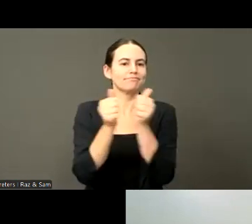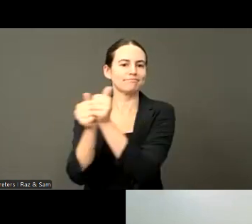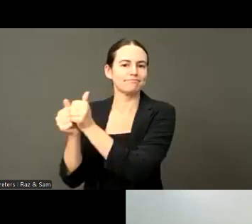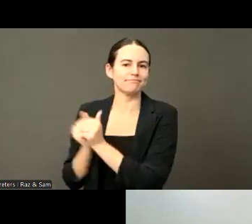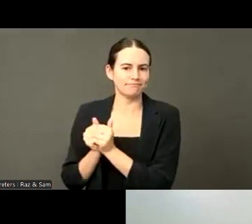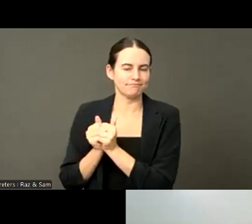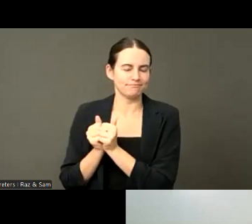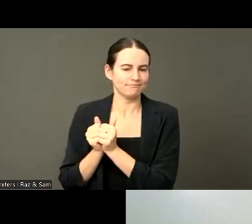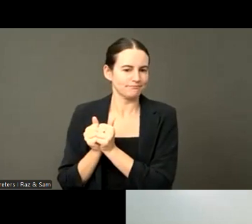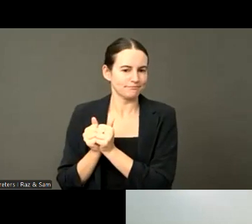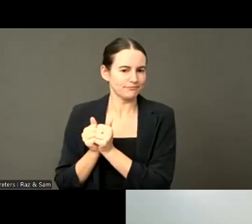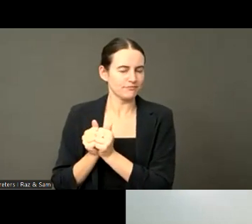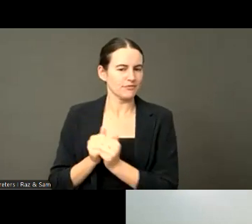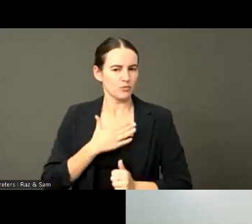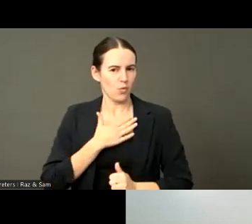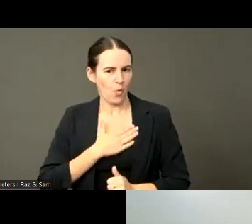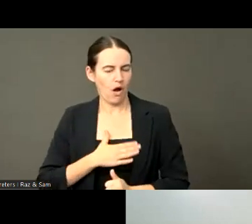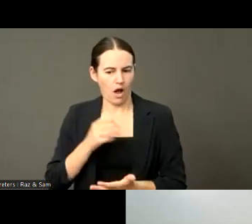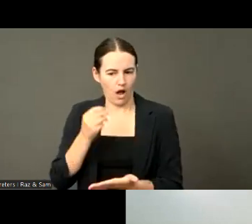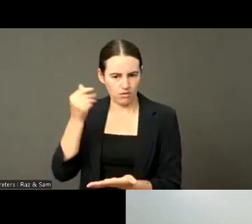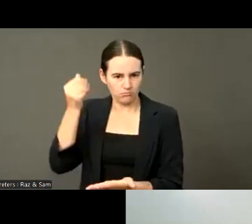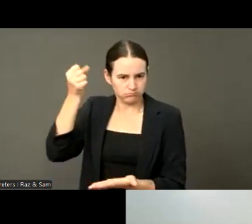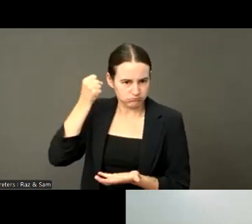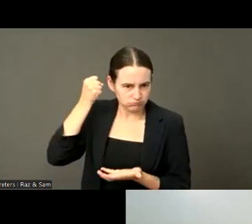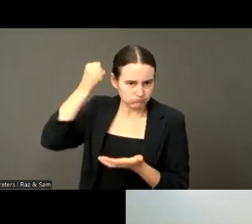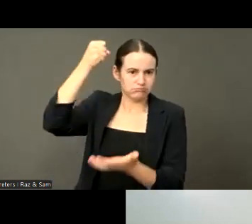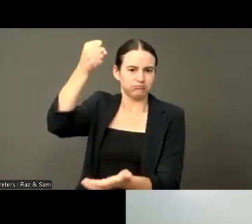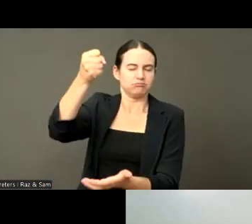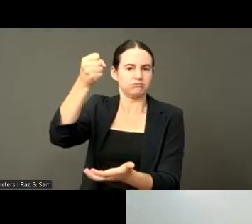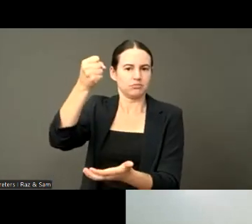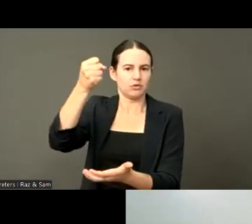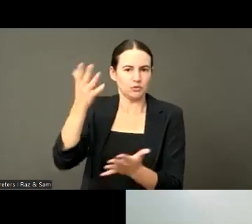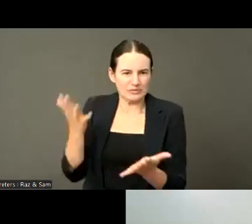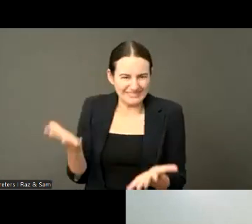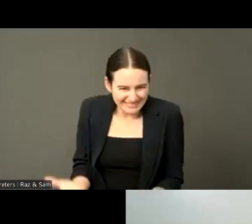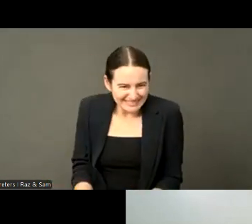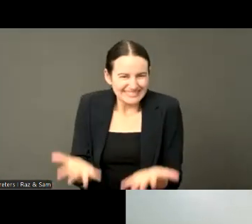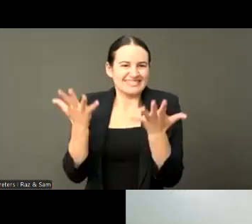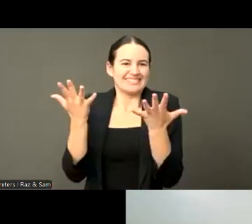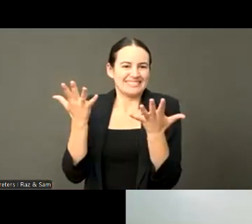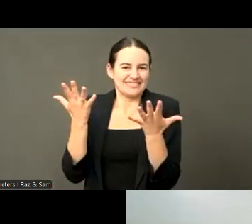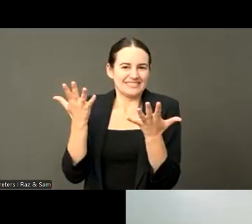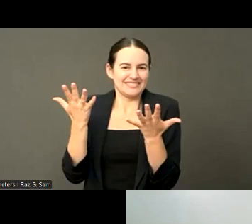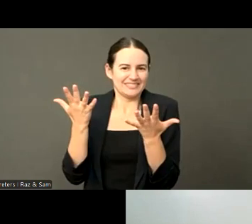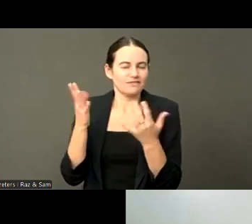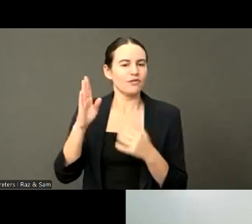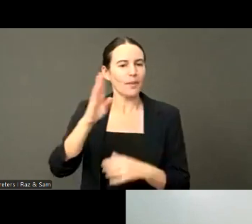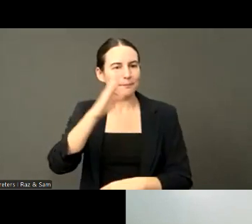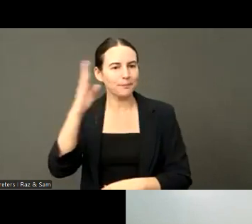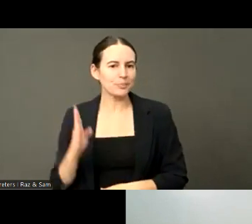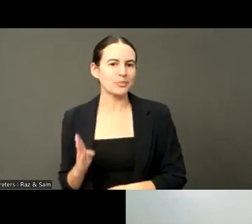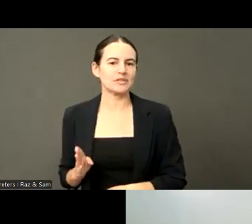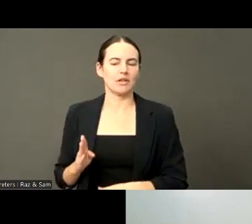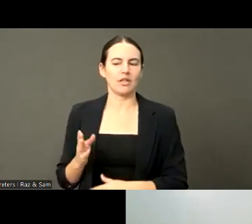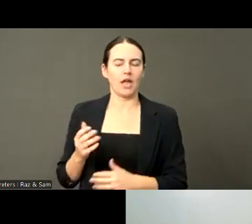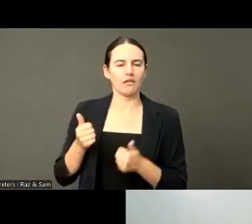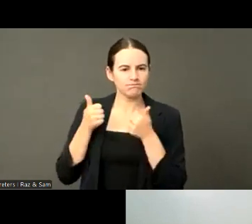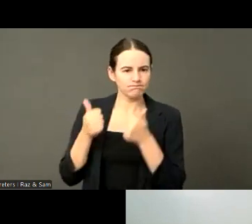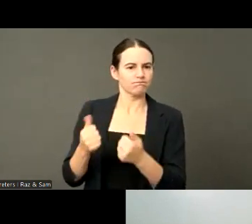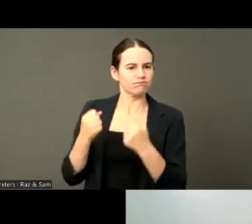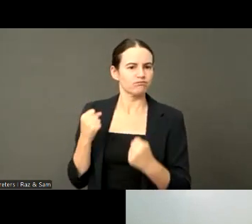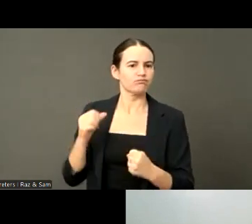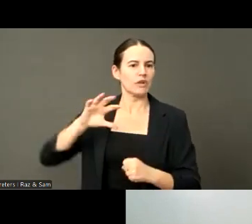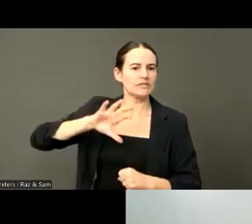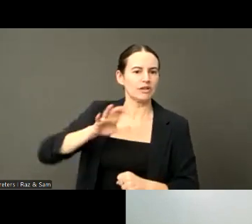avançar para que o Brasil tenha uma produção nacional, que nós consigamos